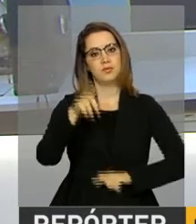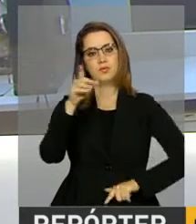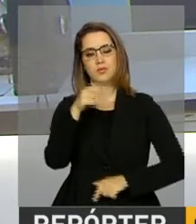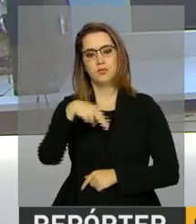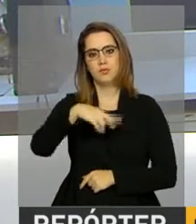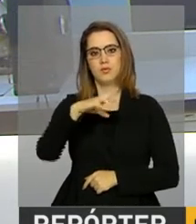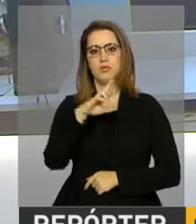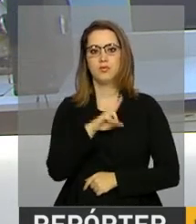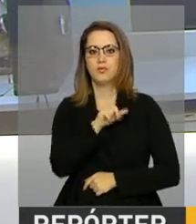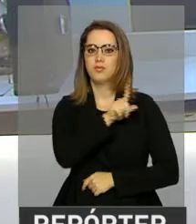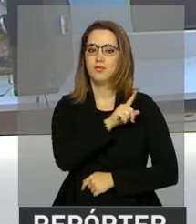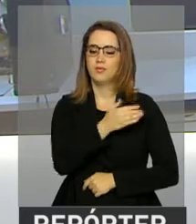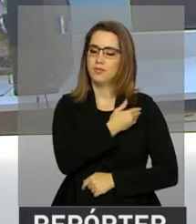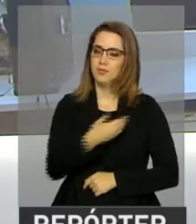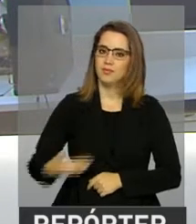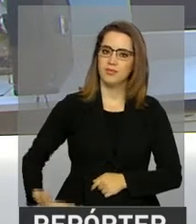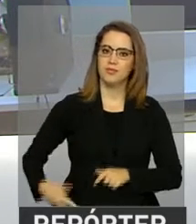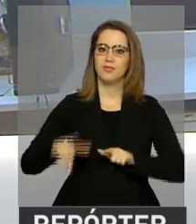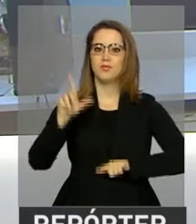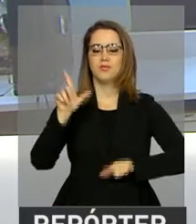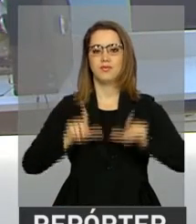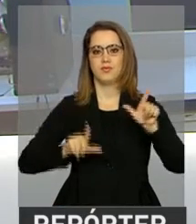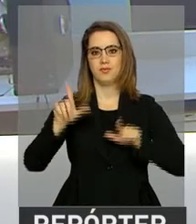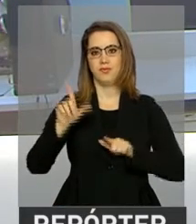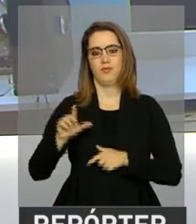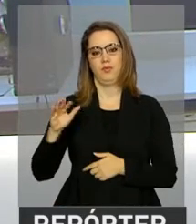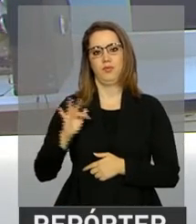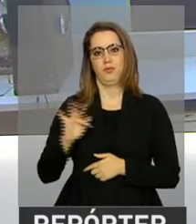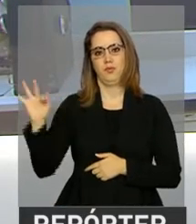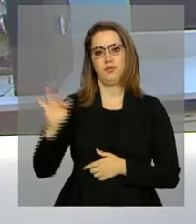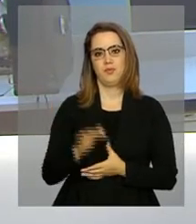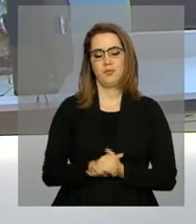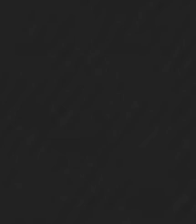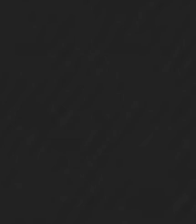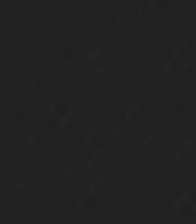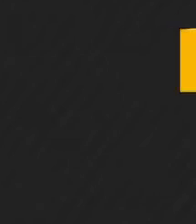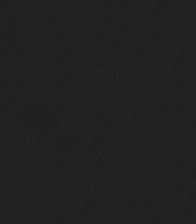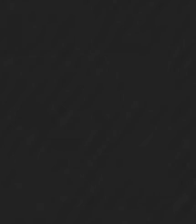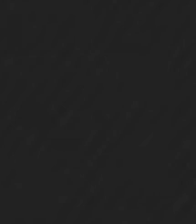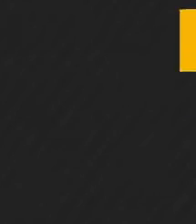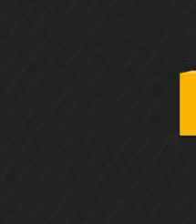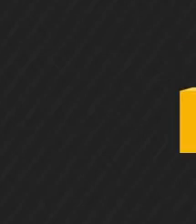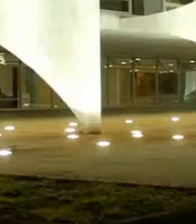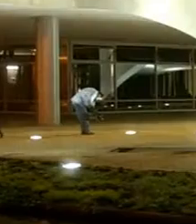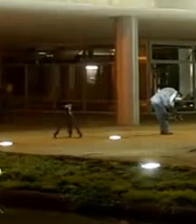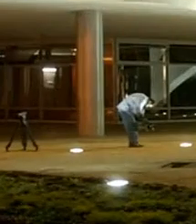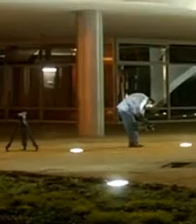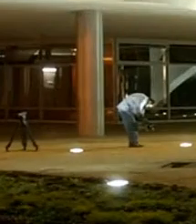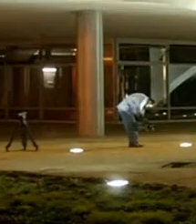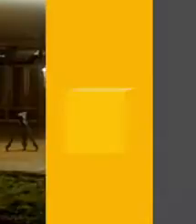continue com a gente aqui na NBR, a TV do Governo Federal.